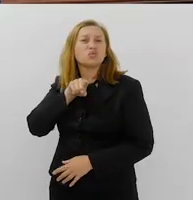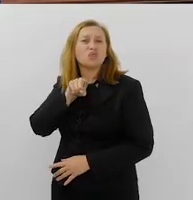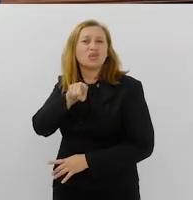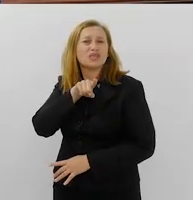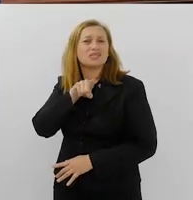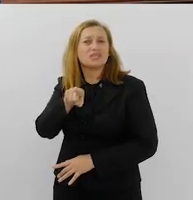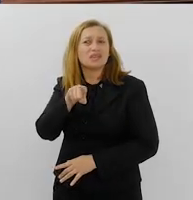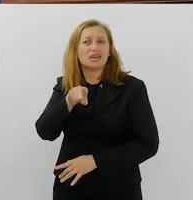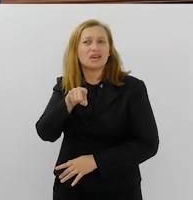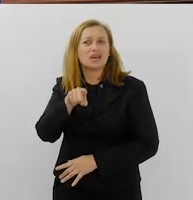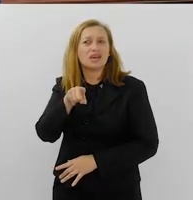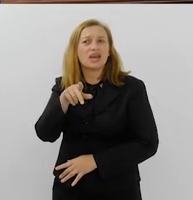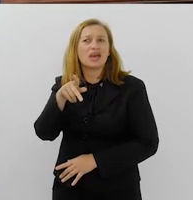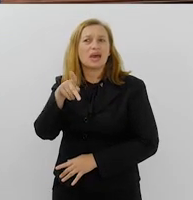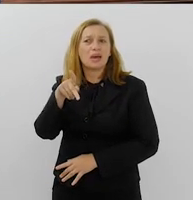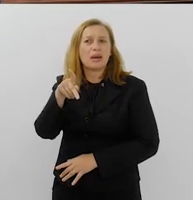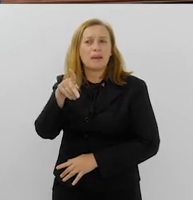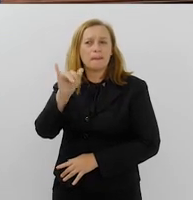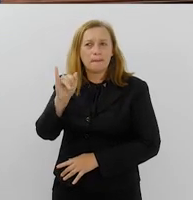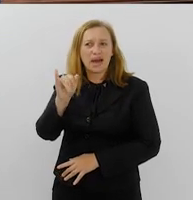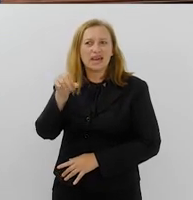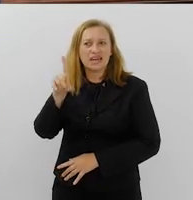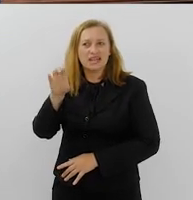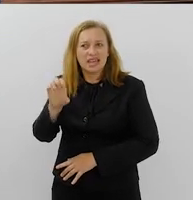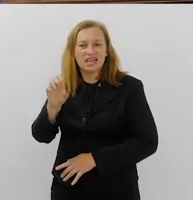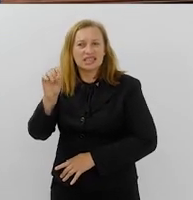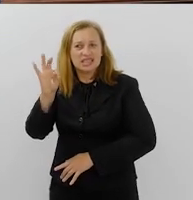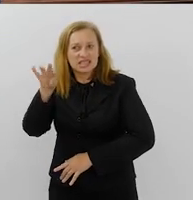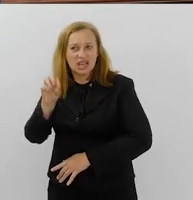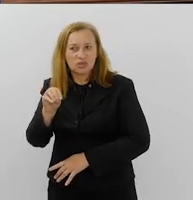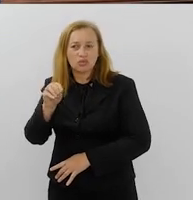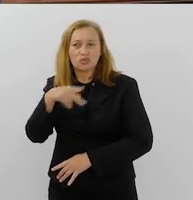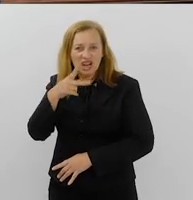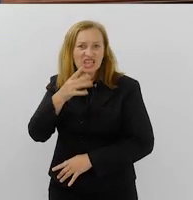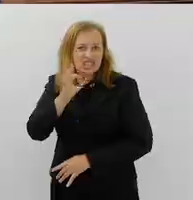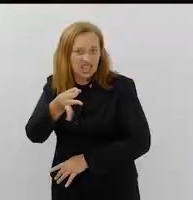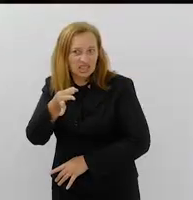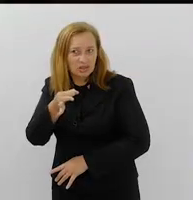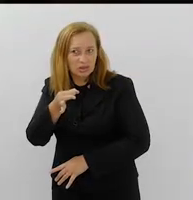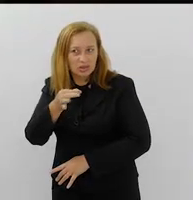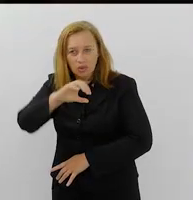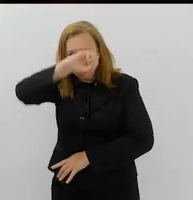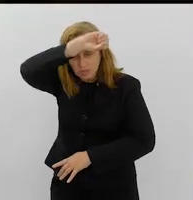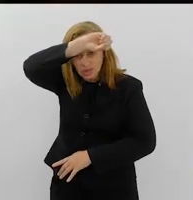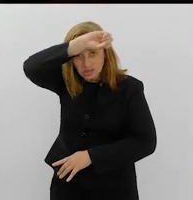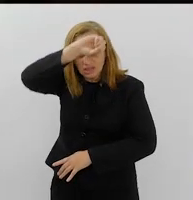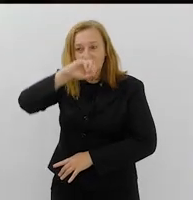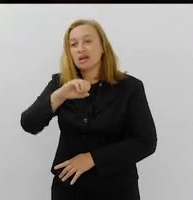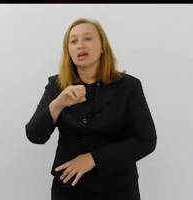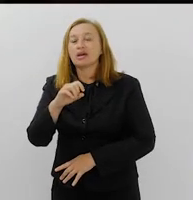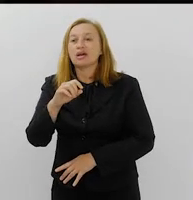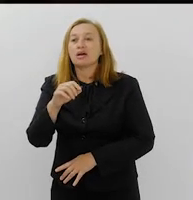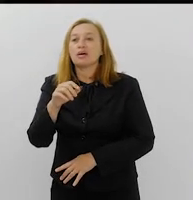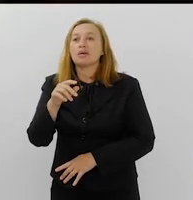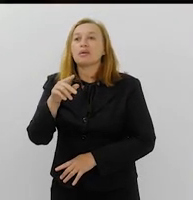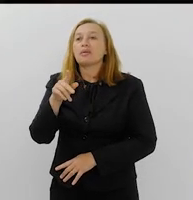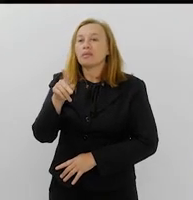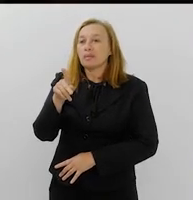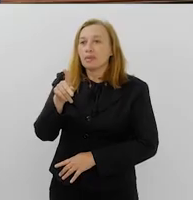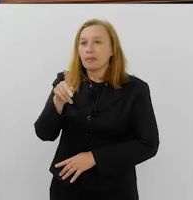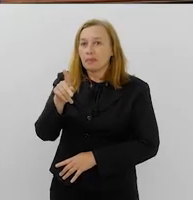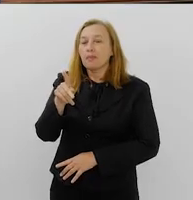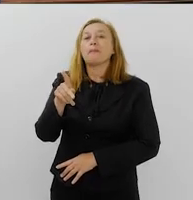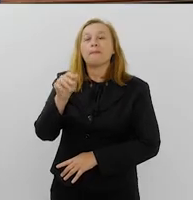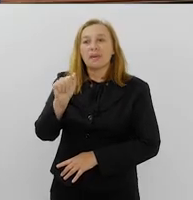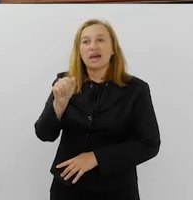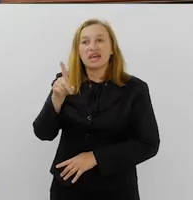Marcos, você é pai de santo de Umbanda, falei certo? Sim. Né? Porque Umbanda não é babalorixá, é o pai de É